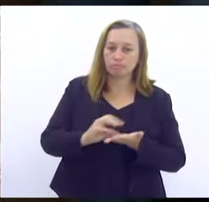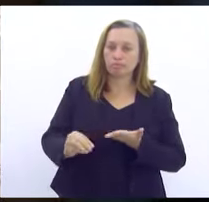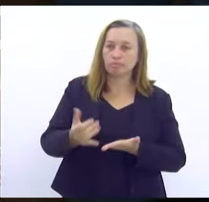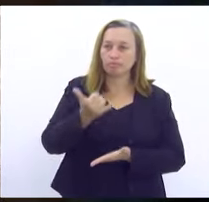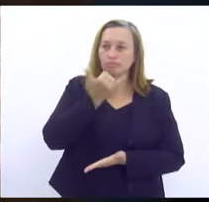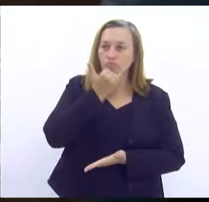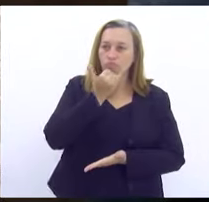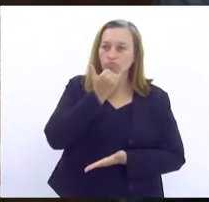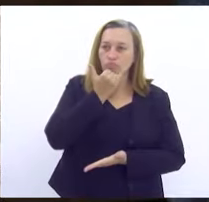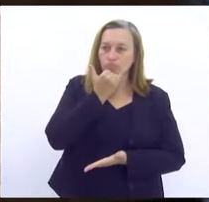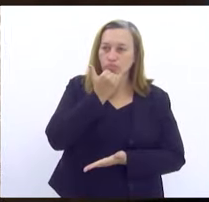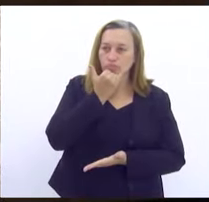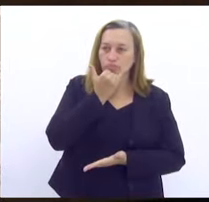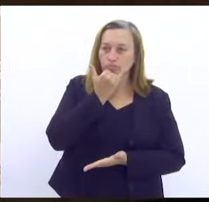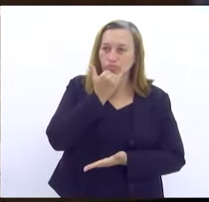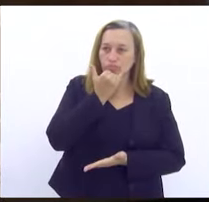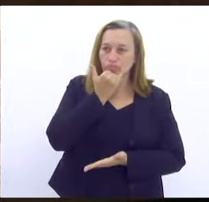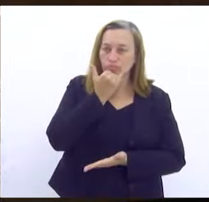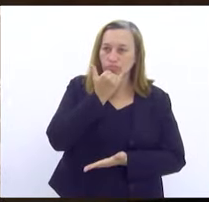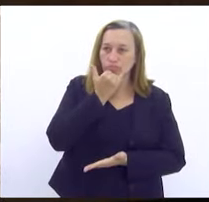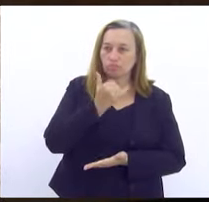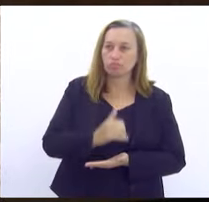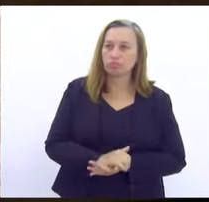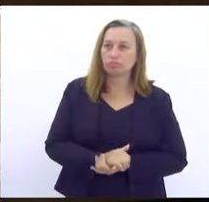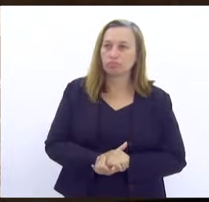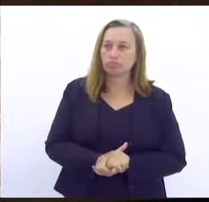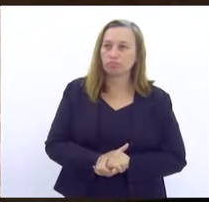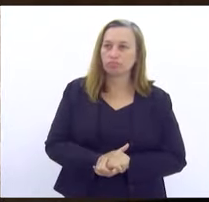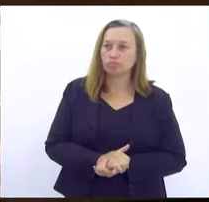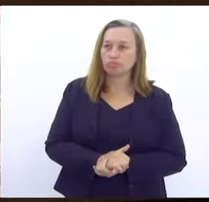desculpa. Foram os itens